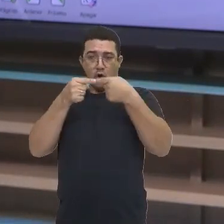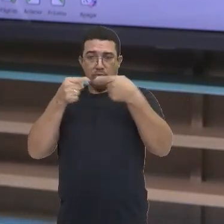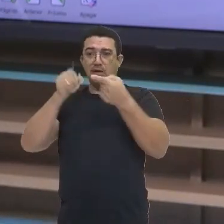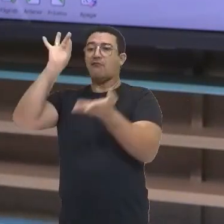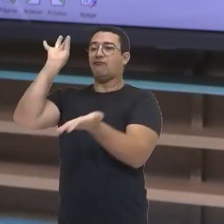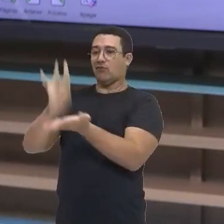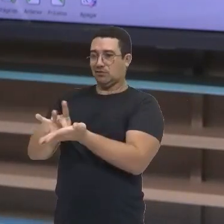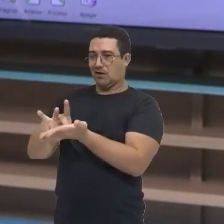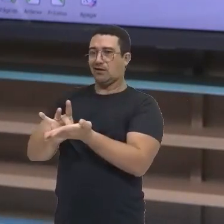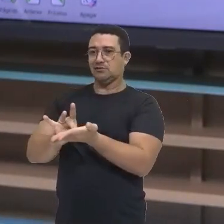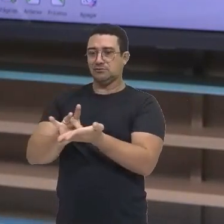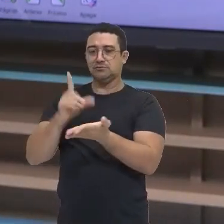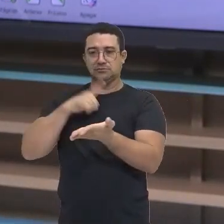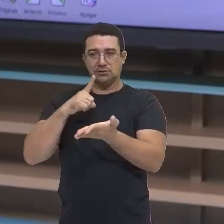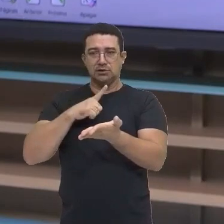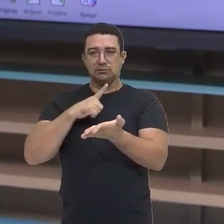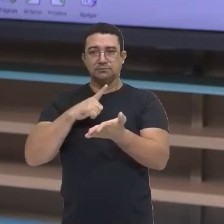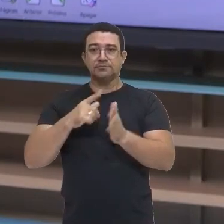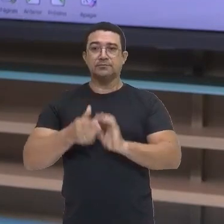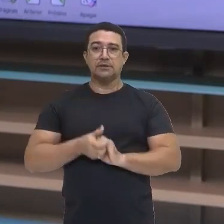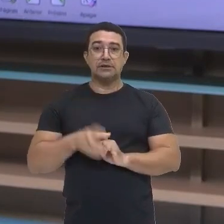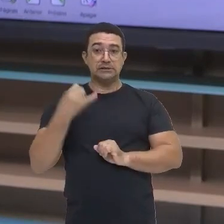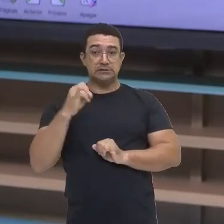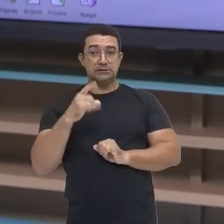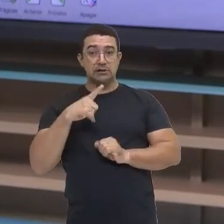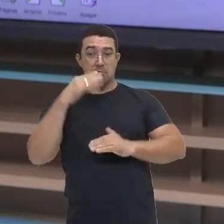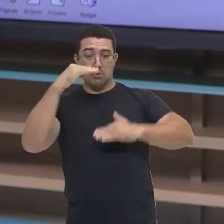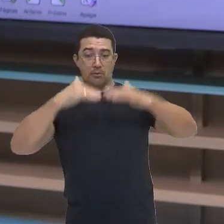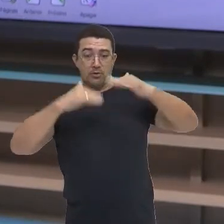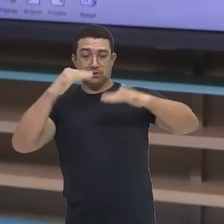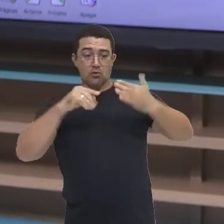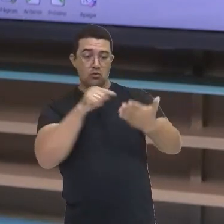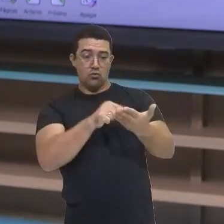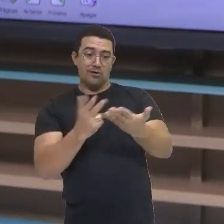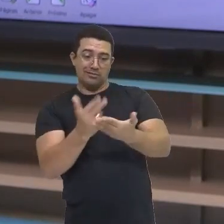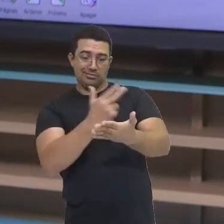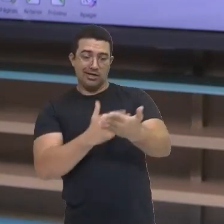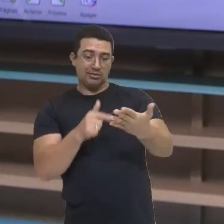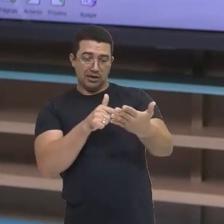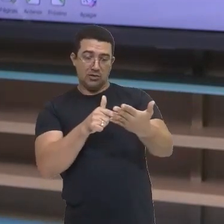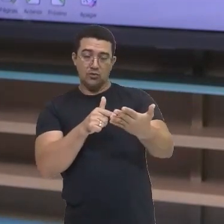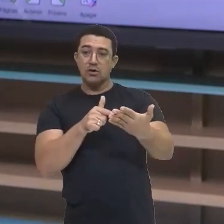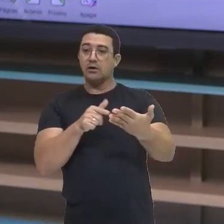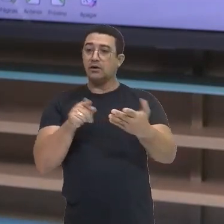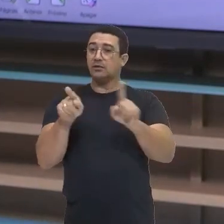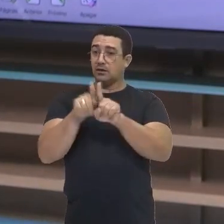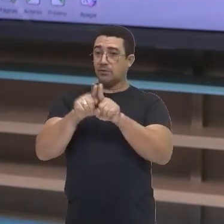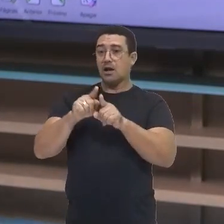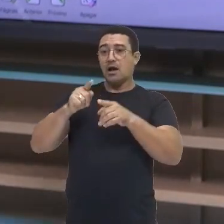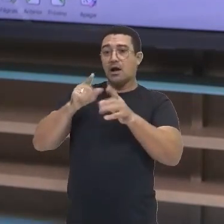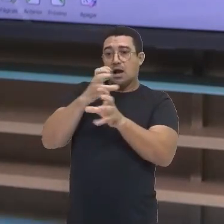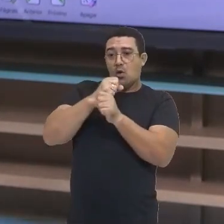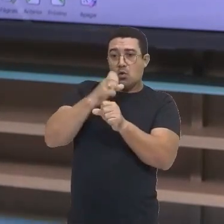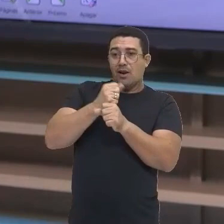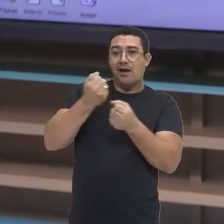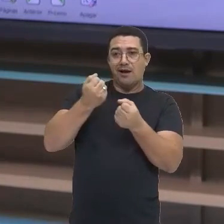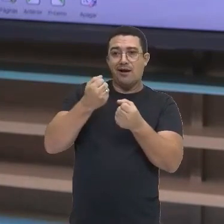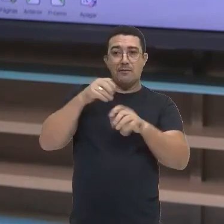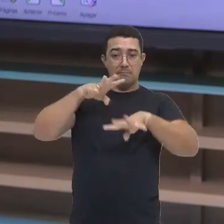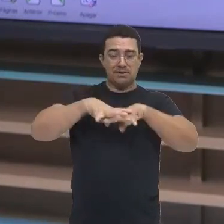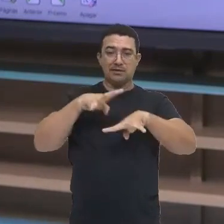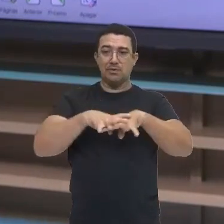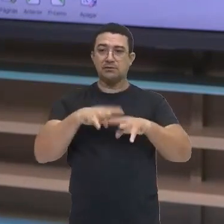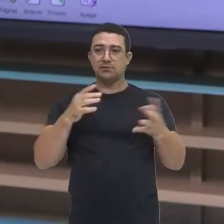proporção matemática aí, certo? Então, se eu posso, através dos cálculos matemáticos, saber a distância, por exemplo, entre